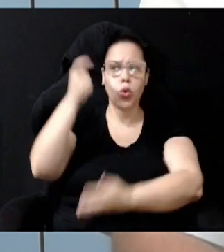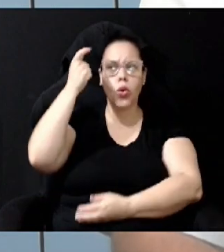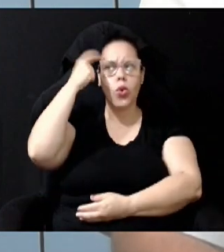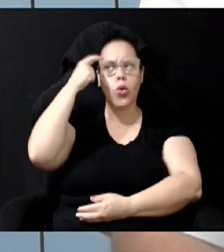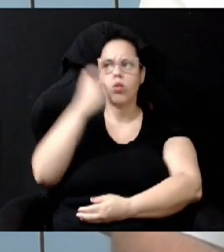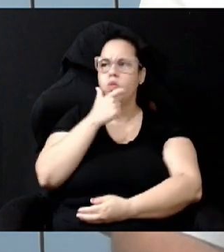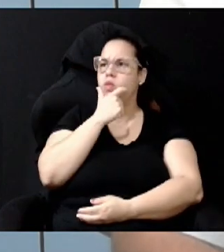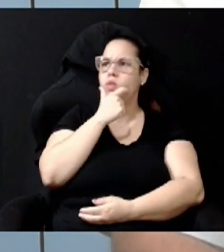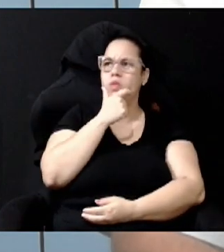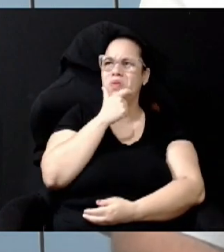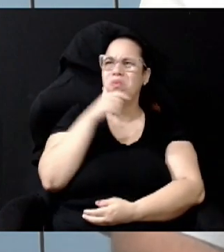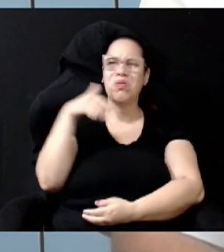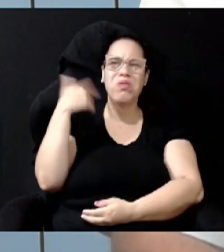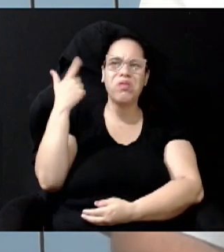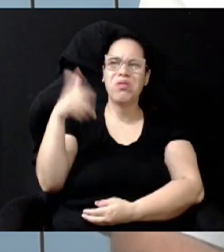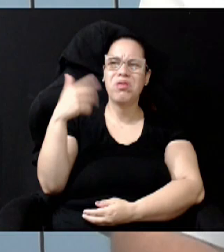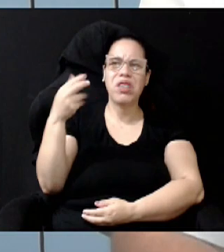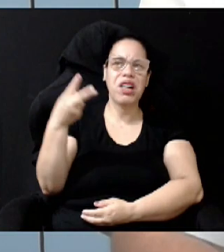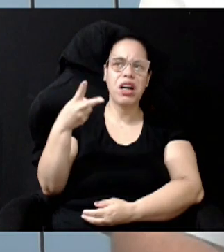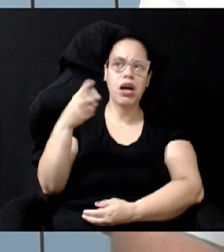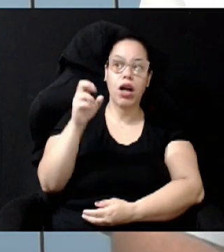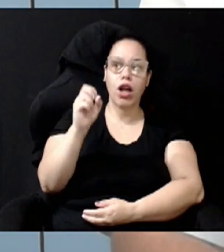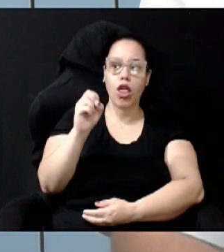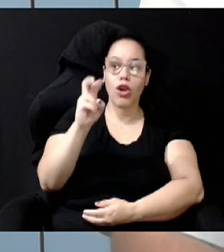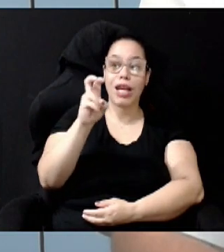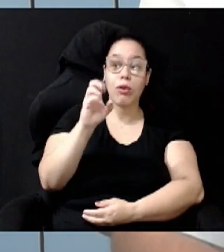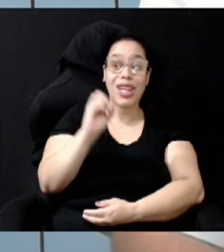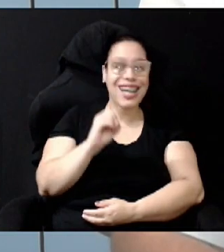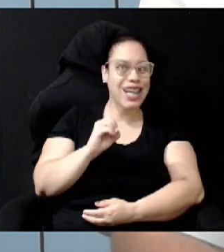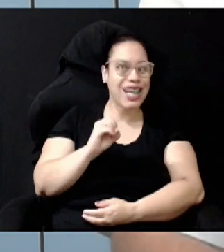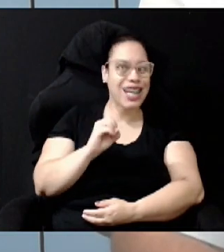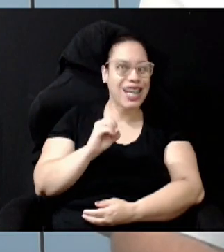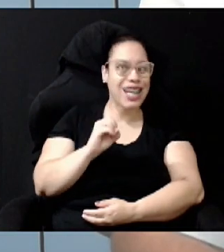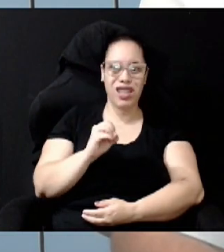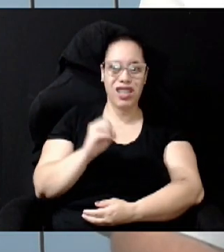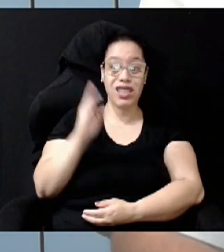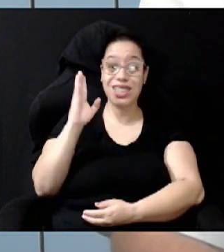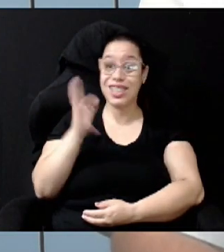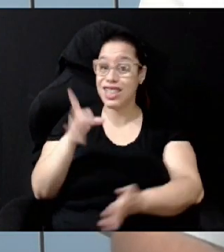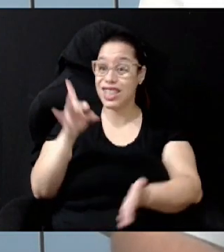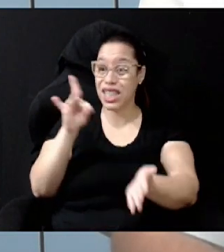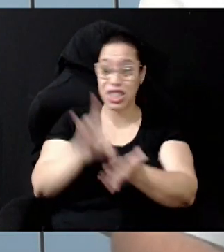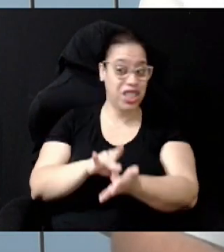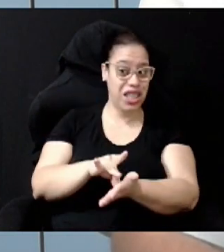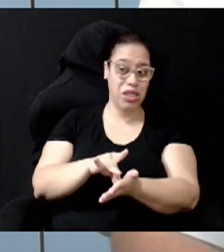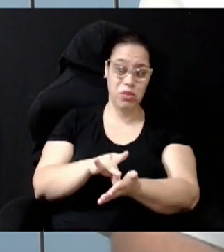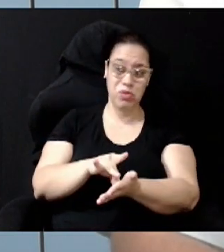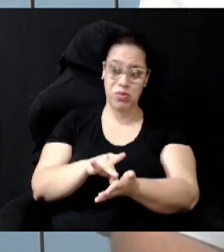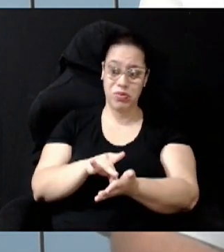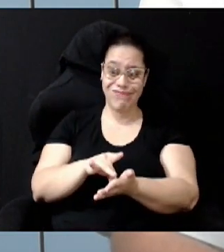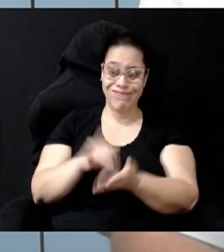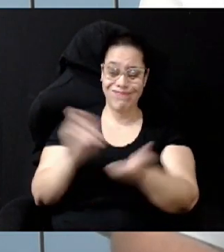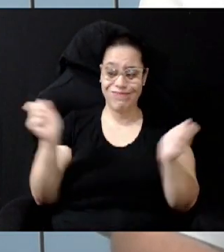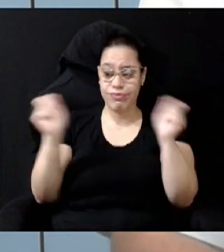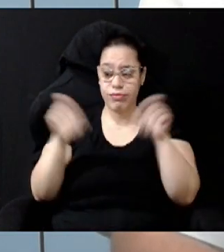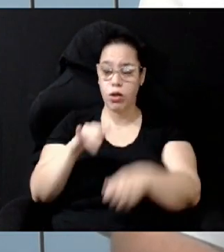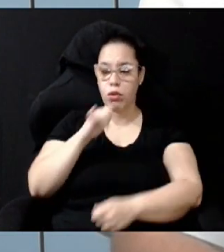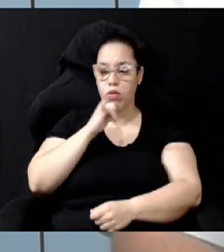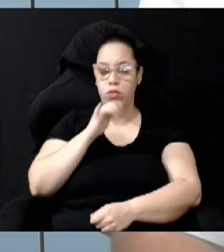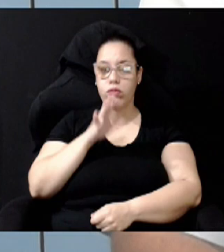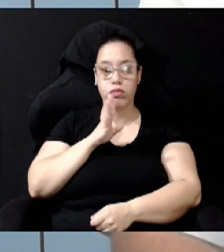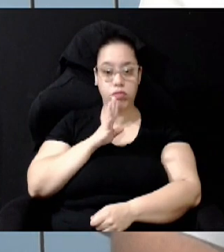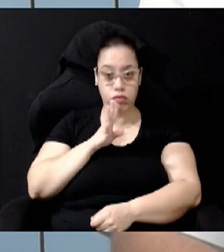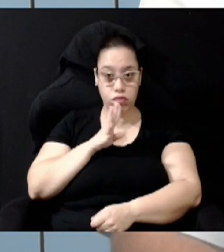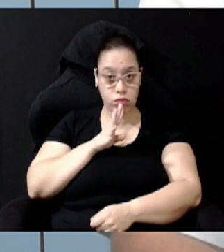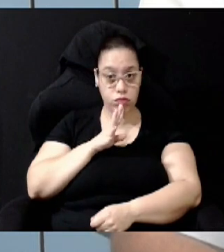para, 2050, nós já temos essa realidade. Nos possibilitou, por exemplo, conhecer um pouco mais